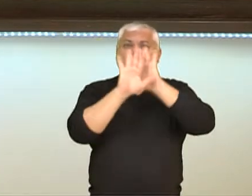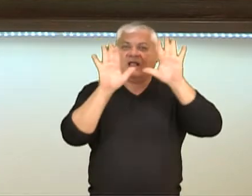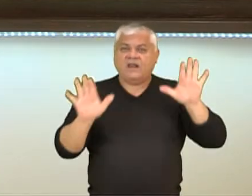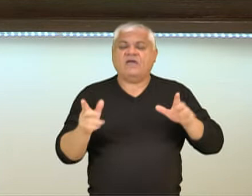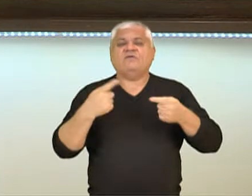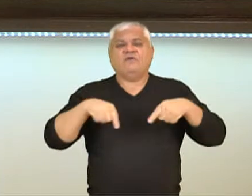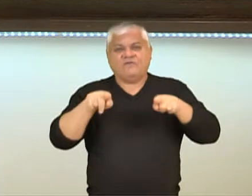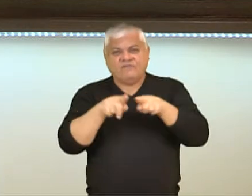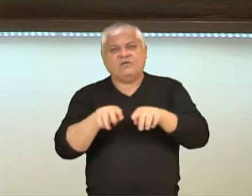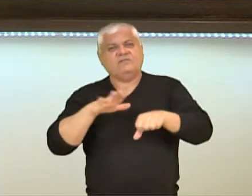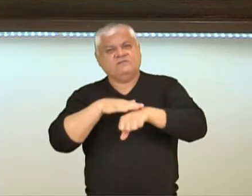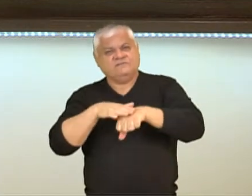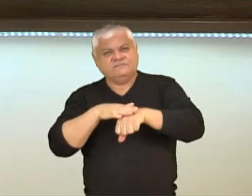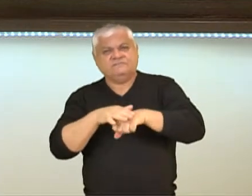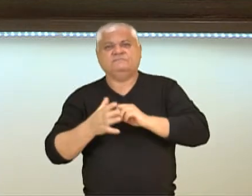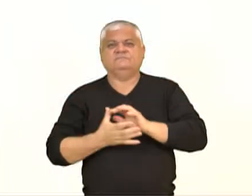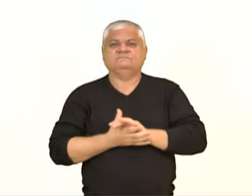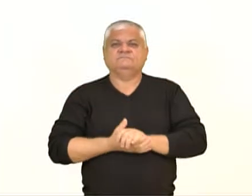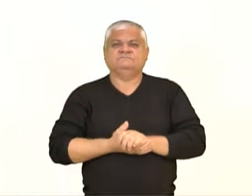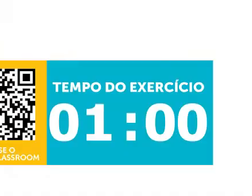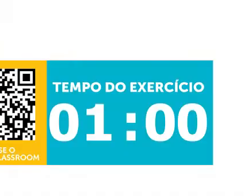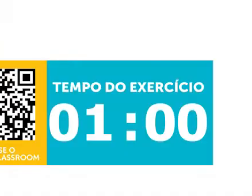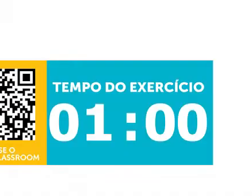eu já volto comentando com vocês.